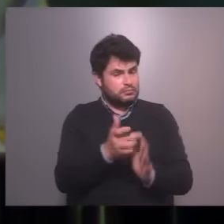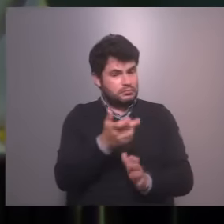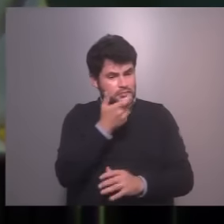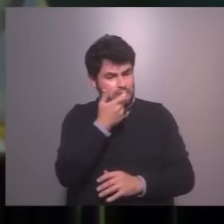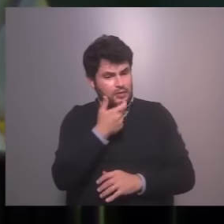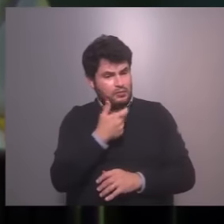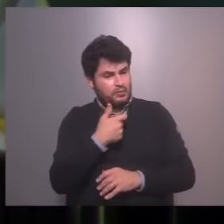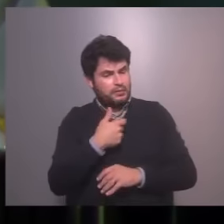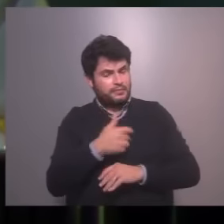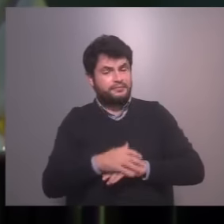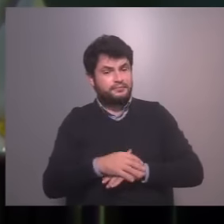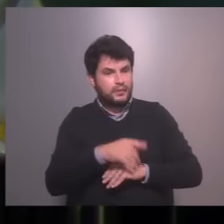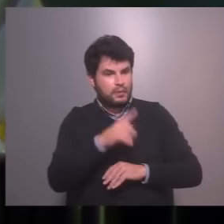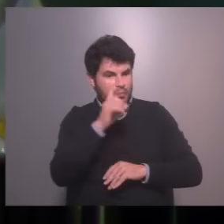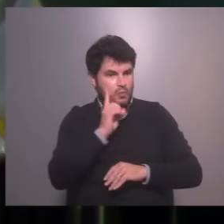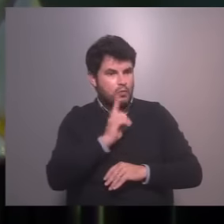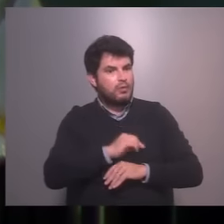"Não têm vinho."